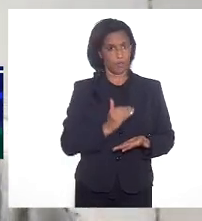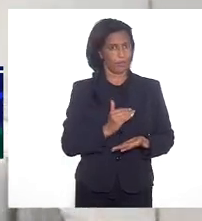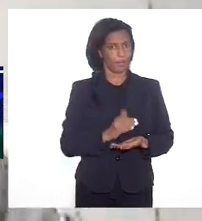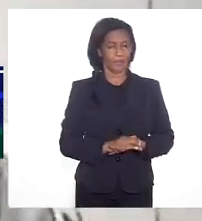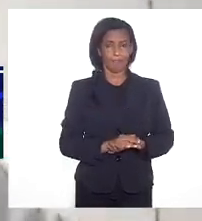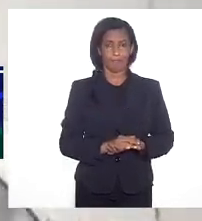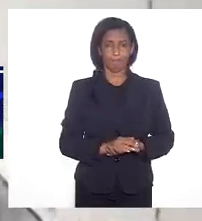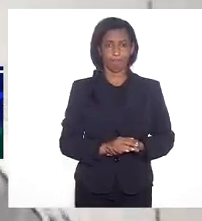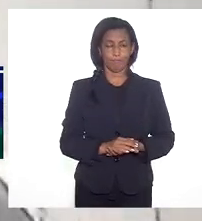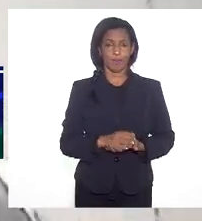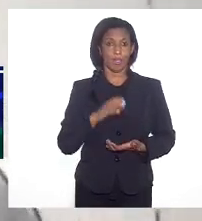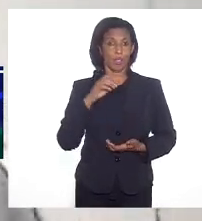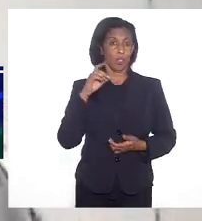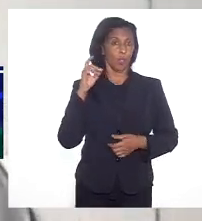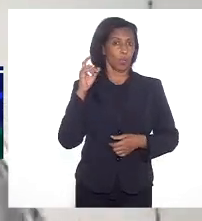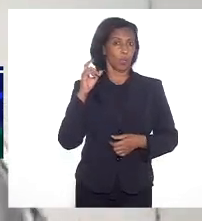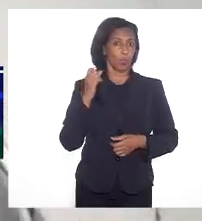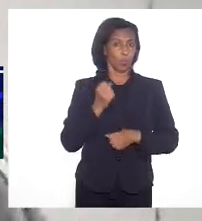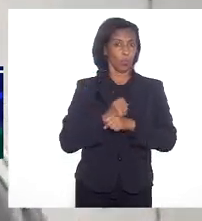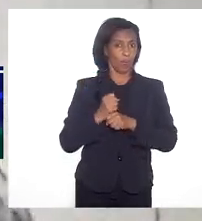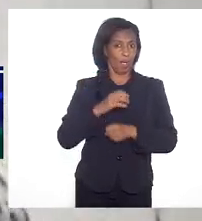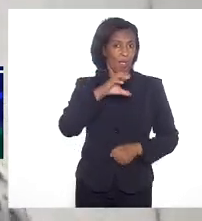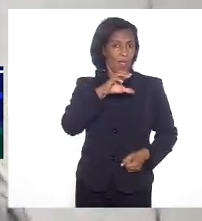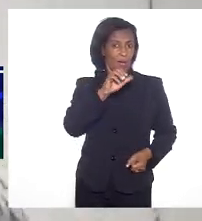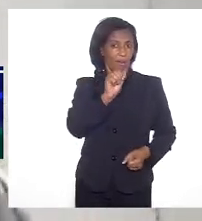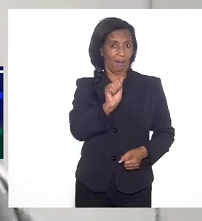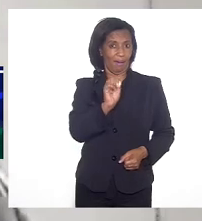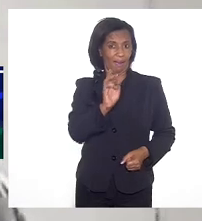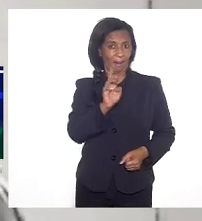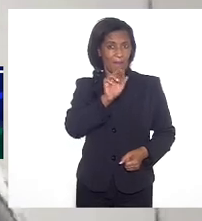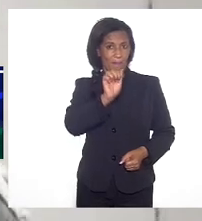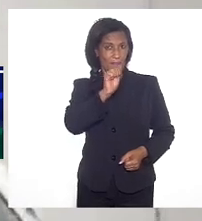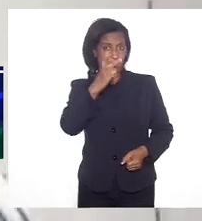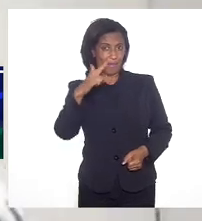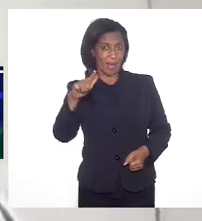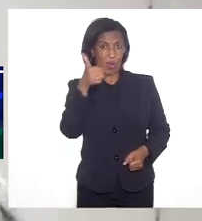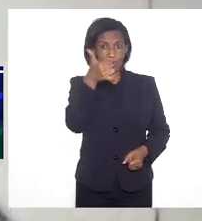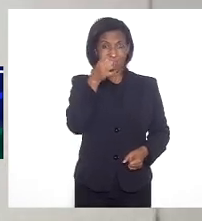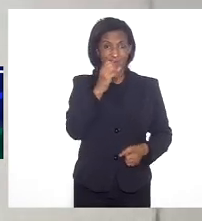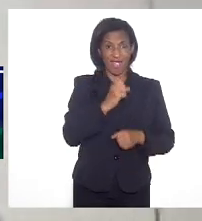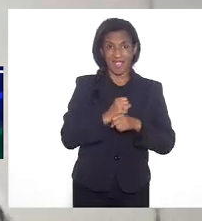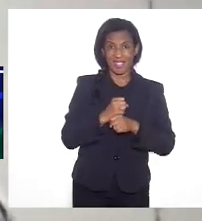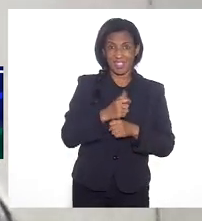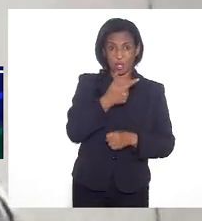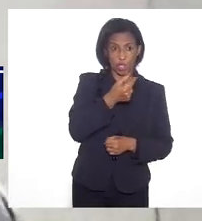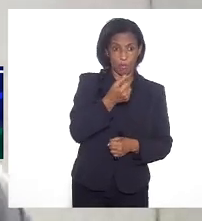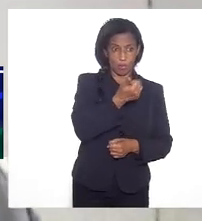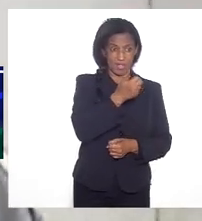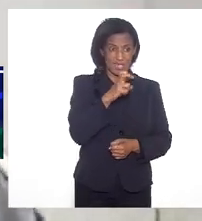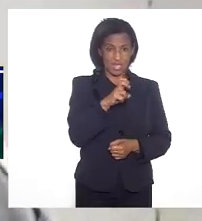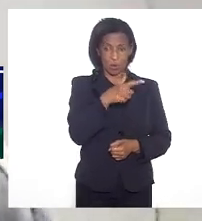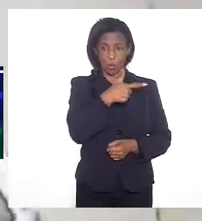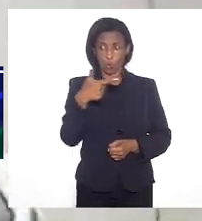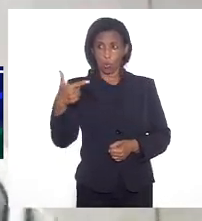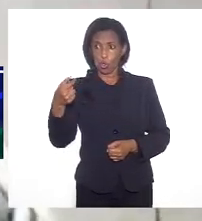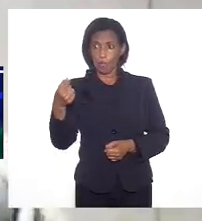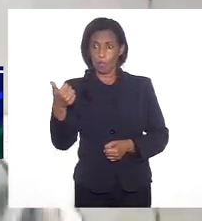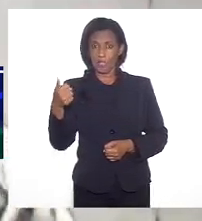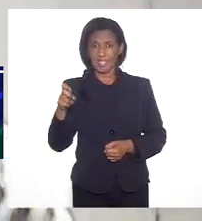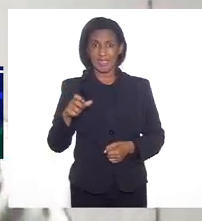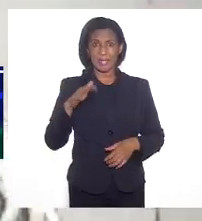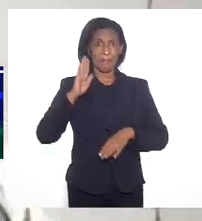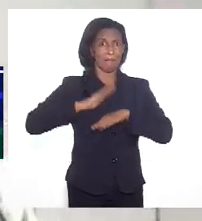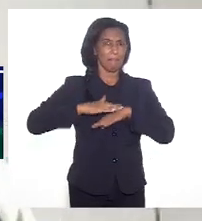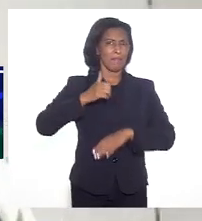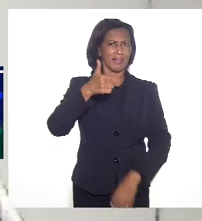na era Cabral e Pesão durante um período ali de 10 anos entre 2005 e 2015 mais de 17